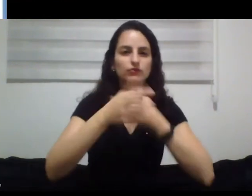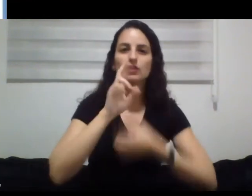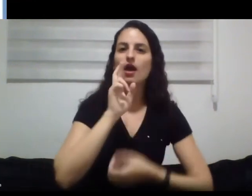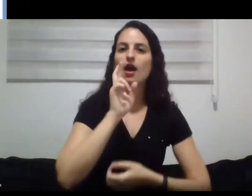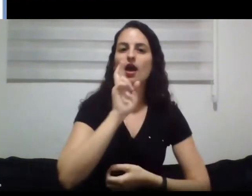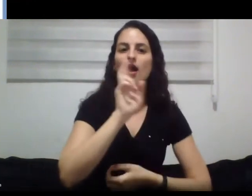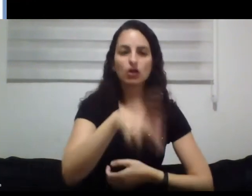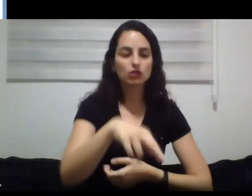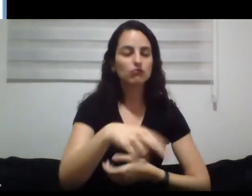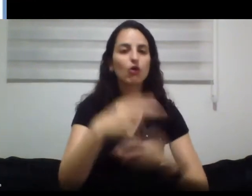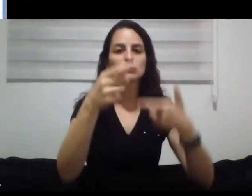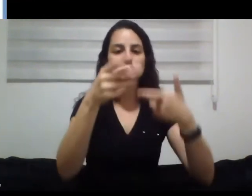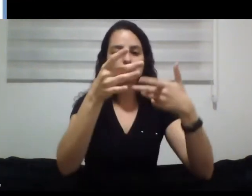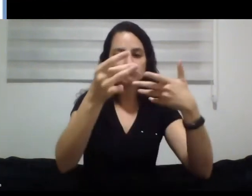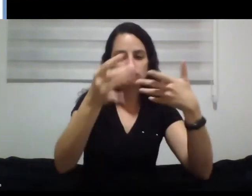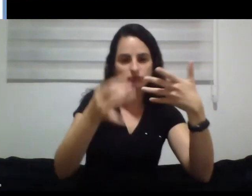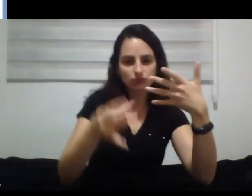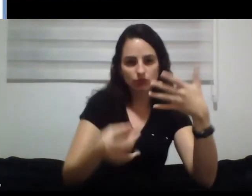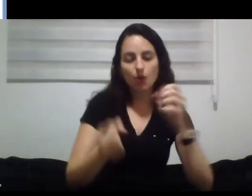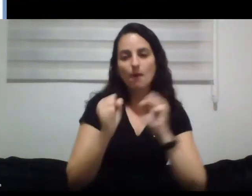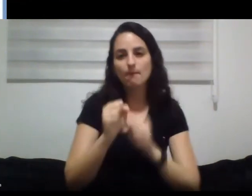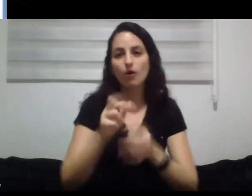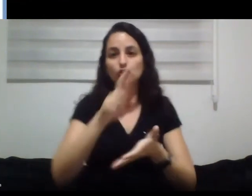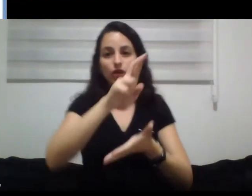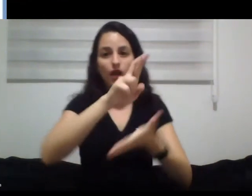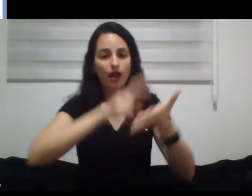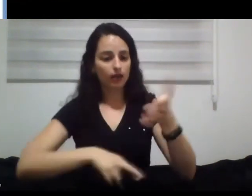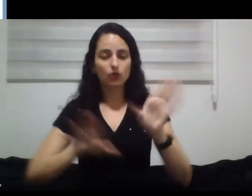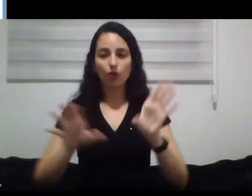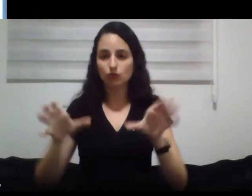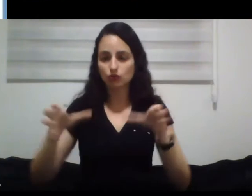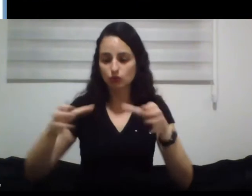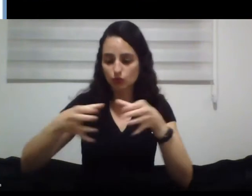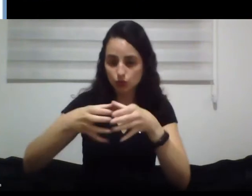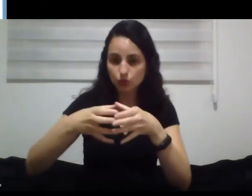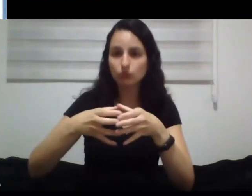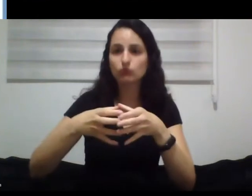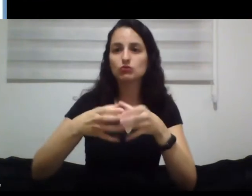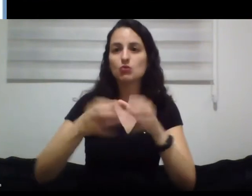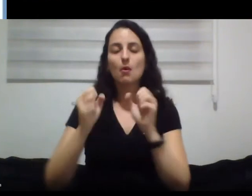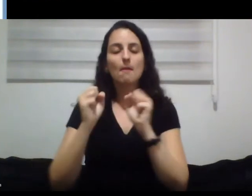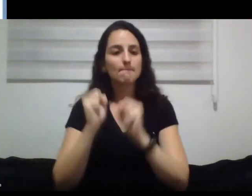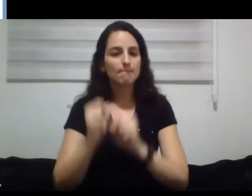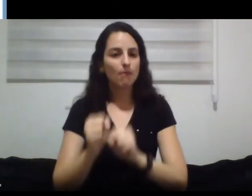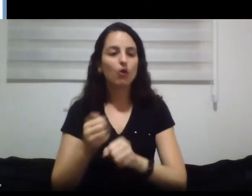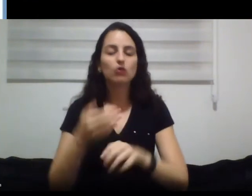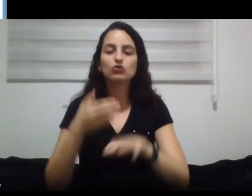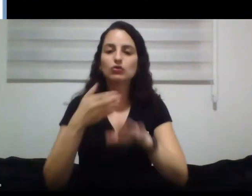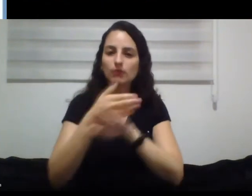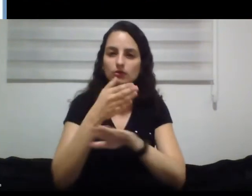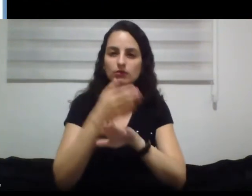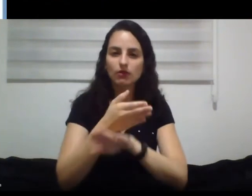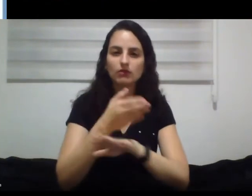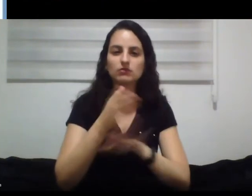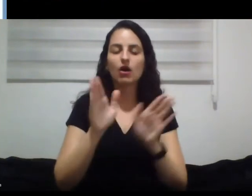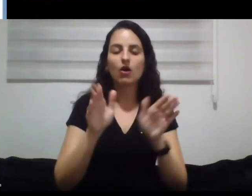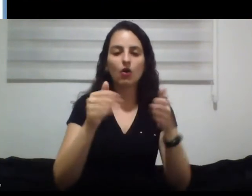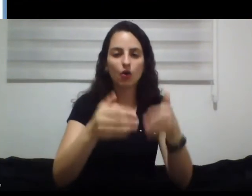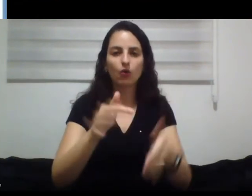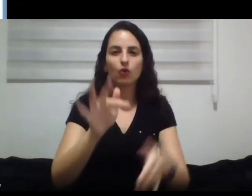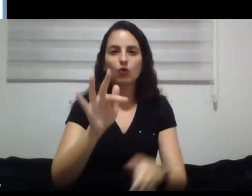a definição, né, de colocar qual que é o ambiente virtual adotado para essa disciplina, para esse componente